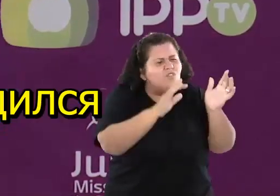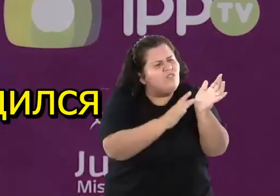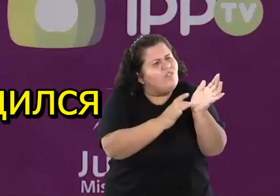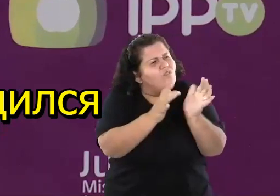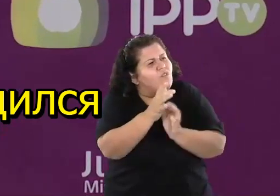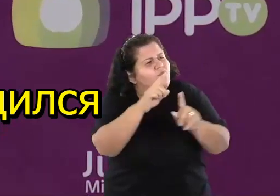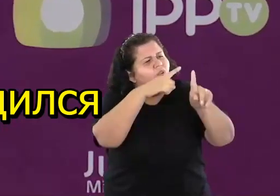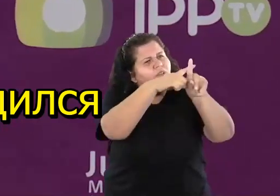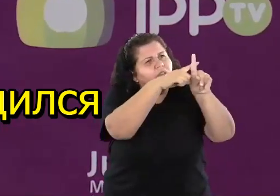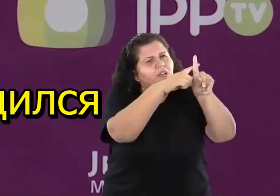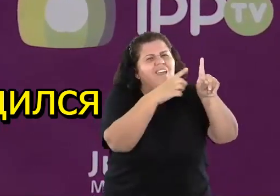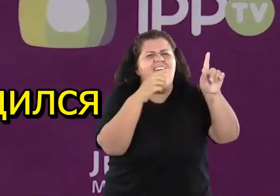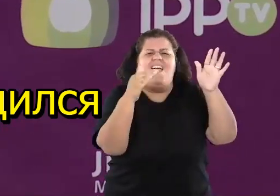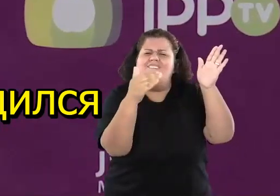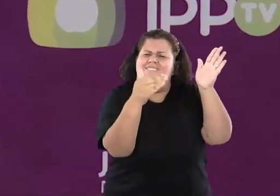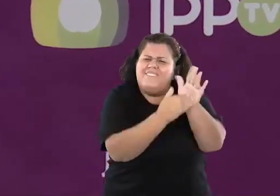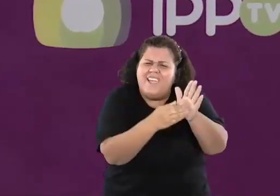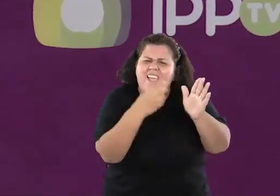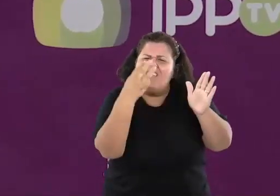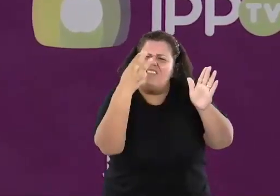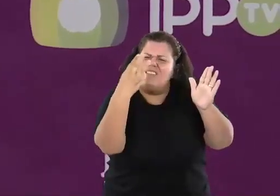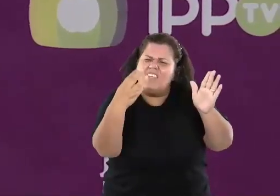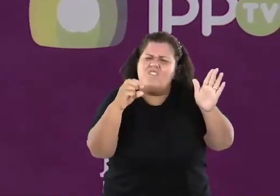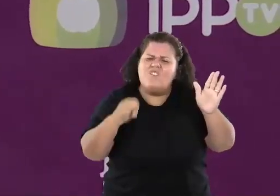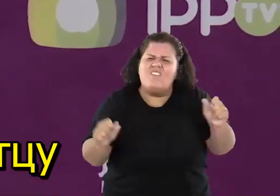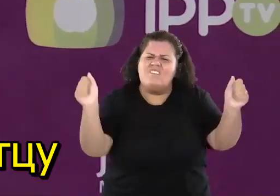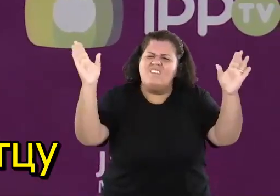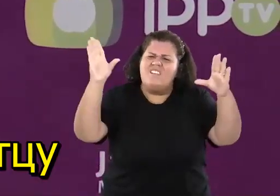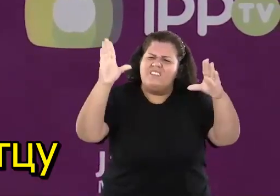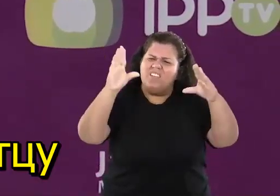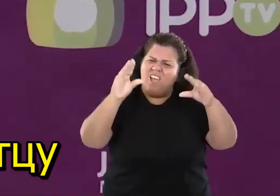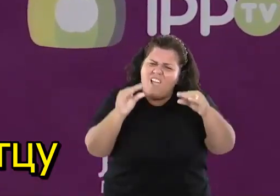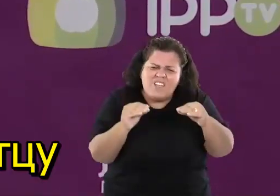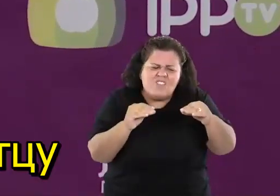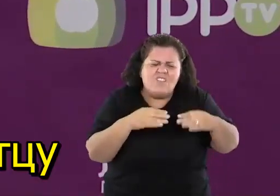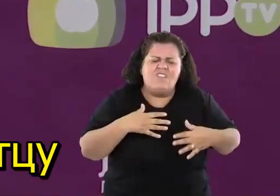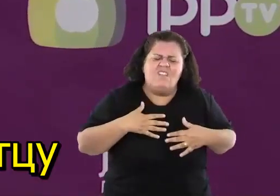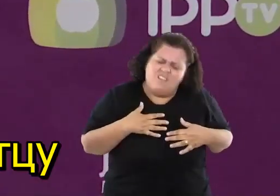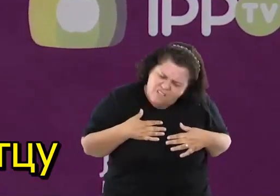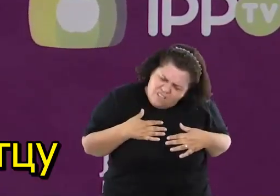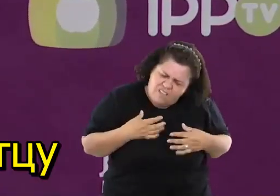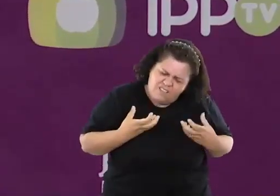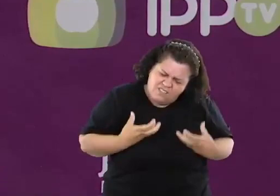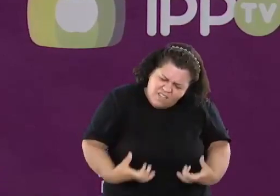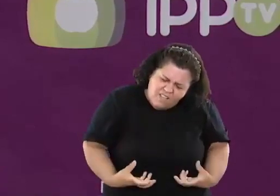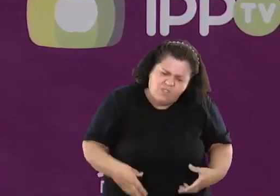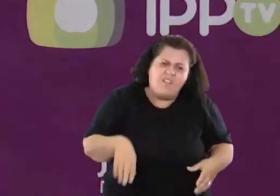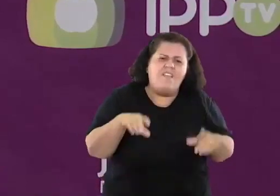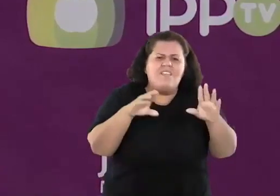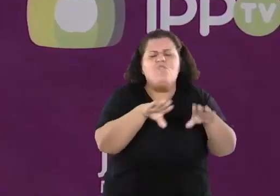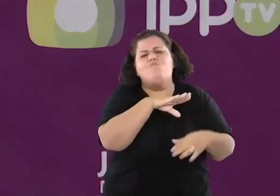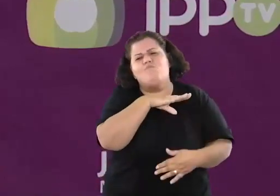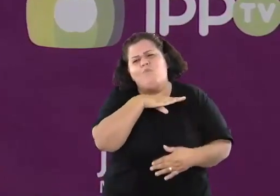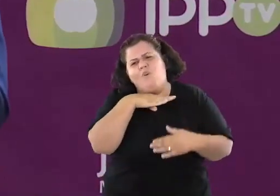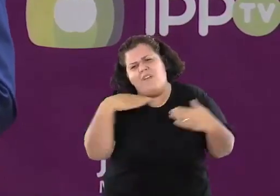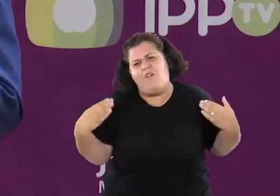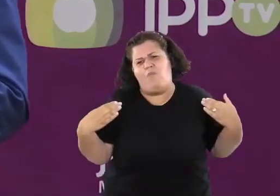Cristo ficou até às 3 horas da tarde, quando entregou o seu espírito ao Pai e